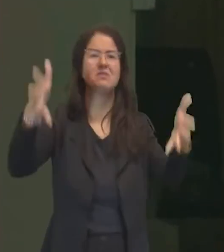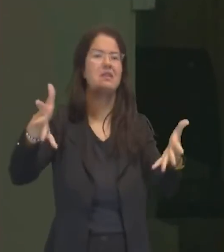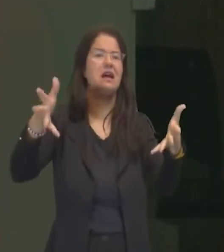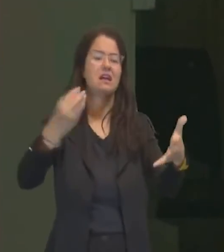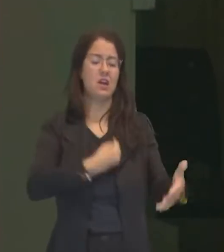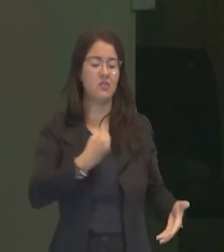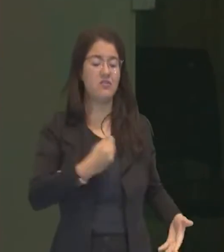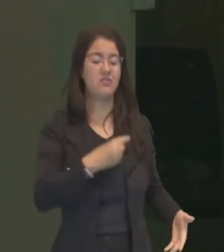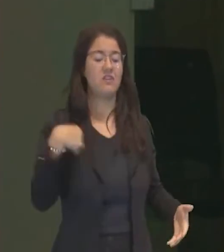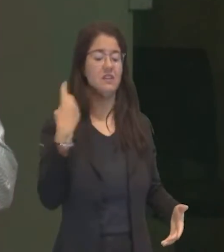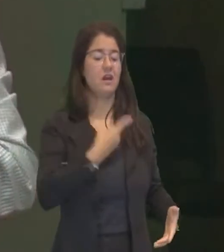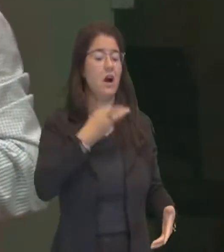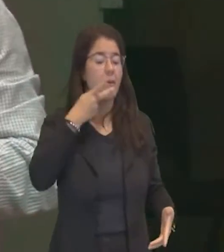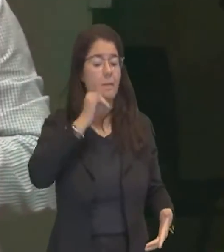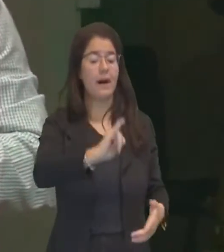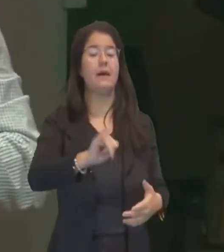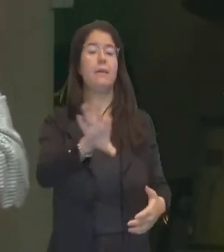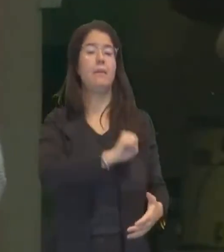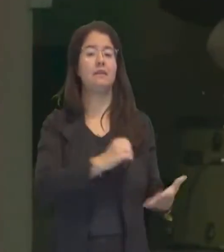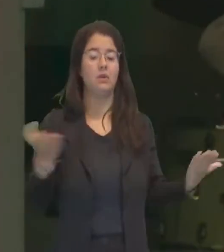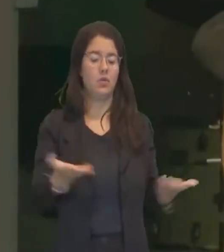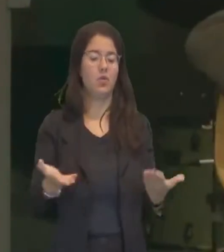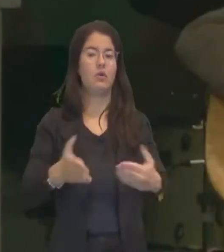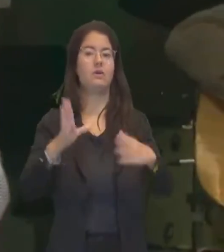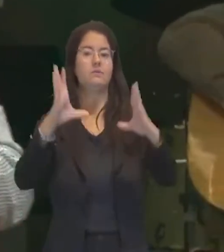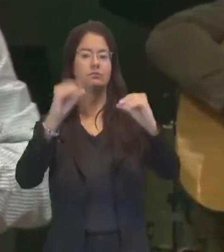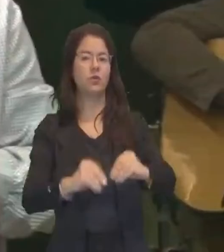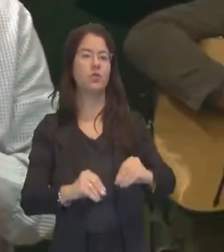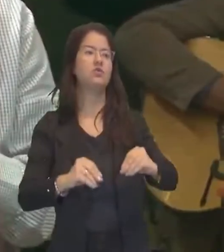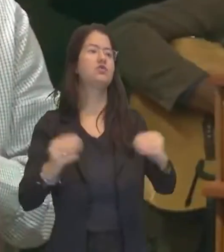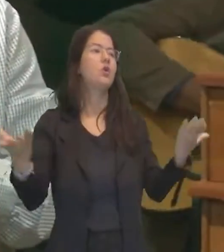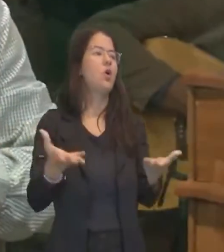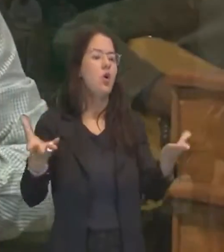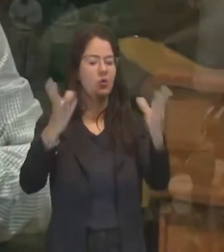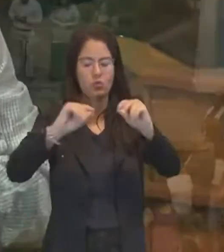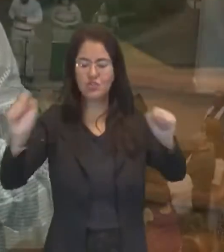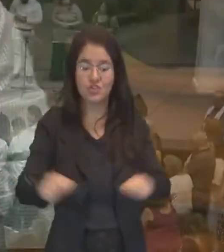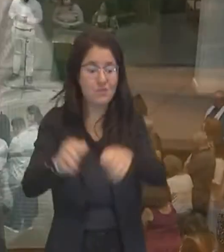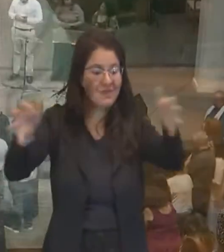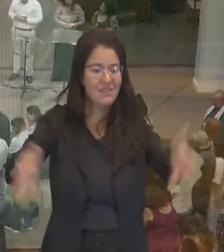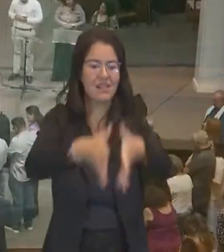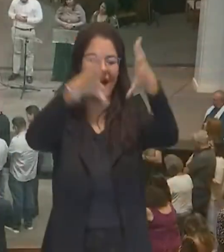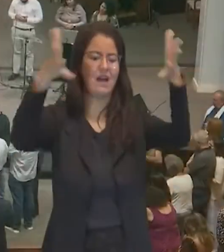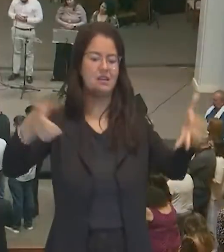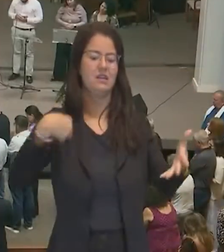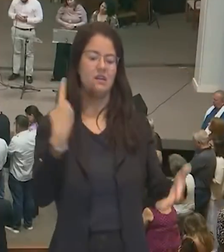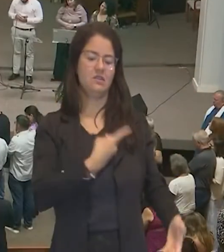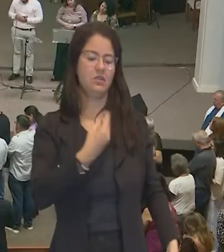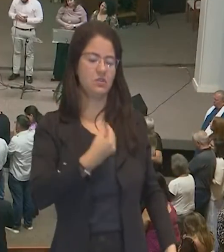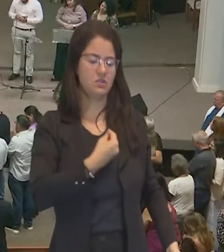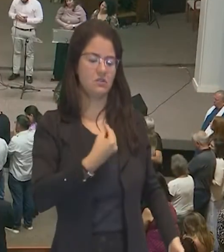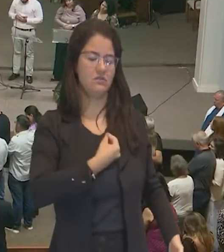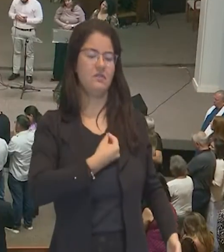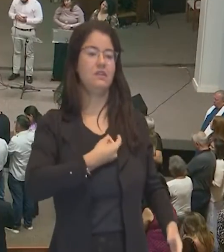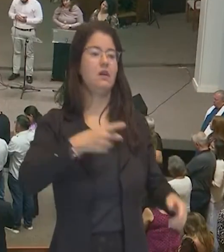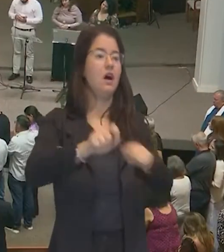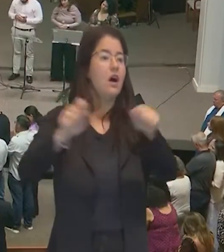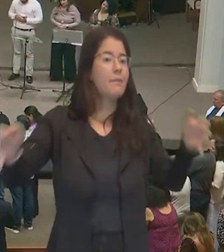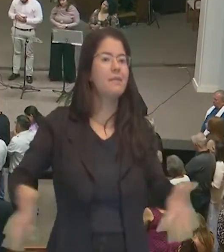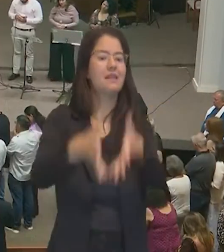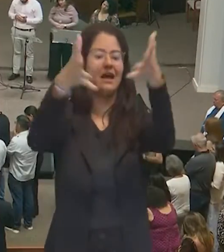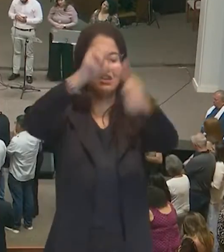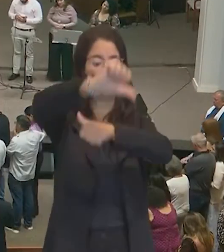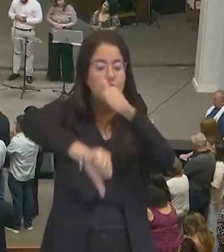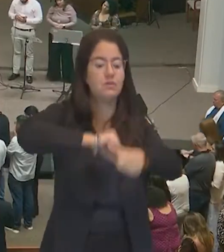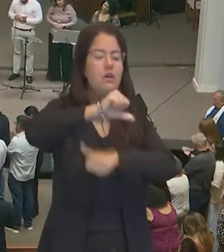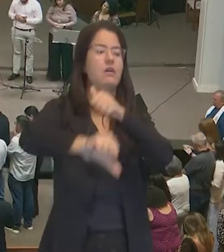vidas. Pai querido, que nessa noite, que essa seja uma noite milagre na nossa vida, milagre de